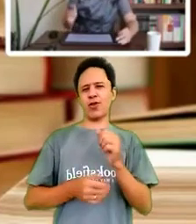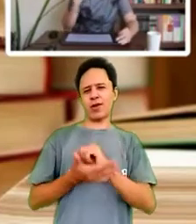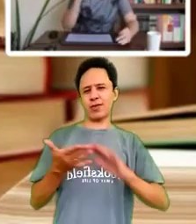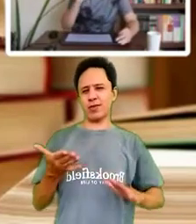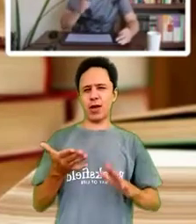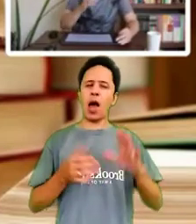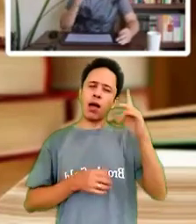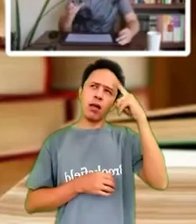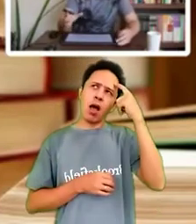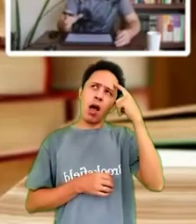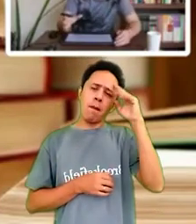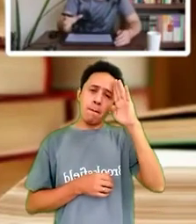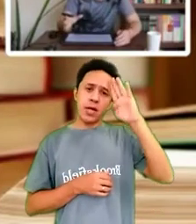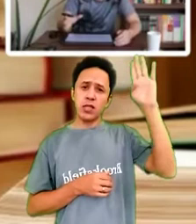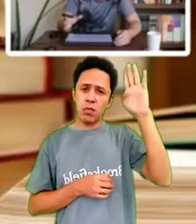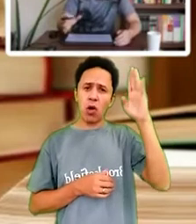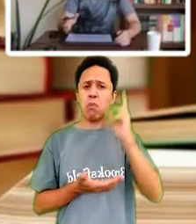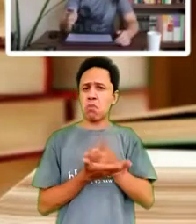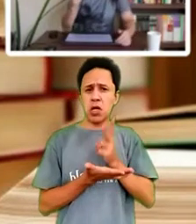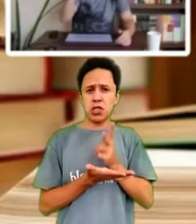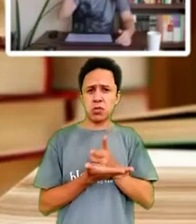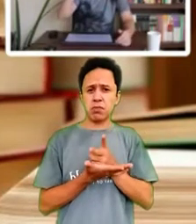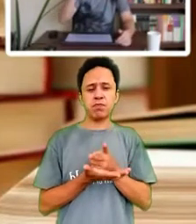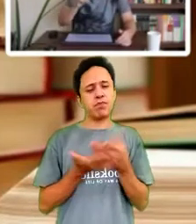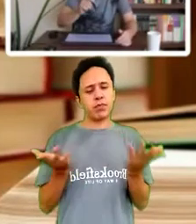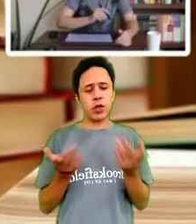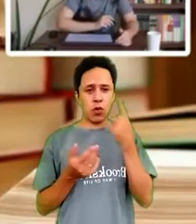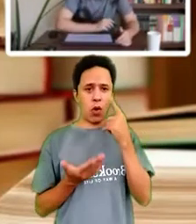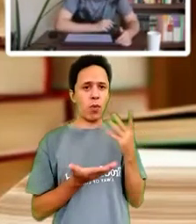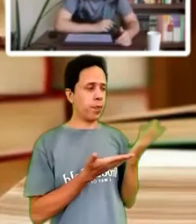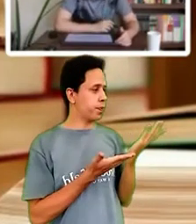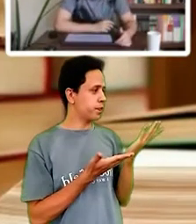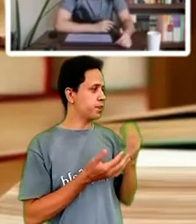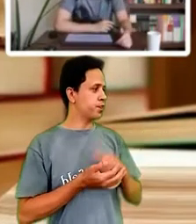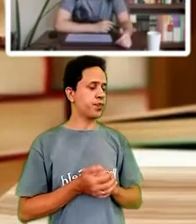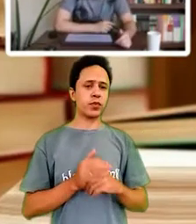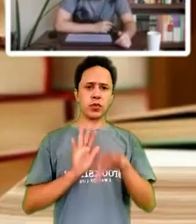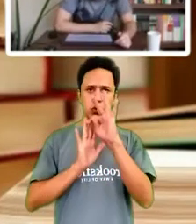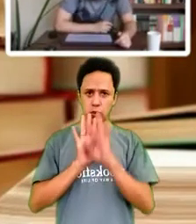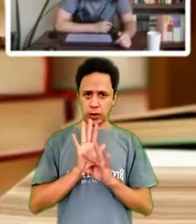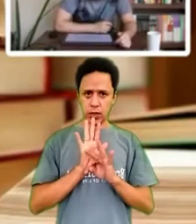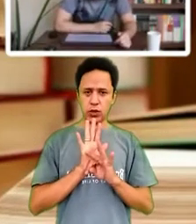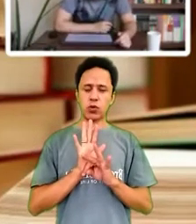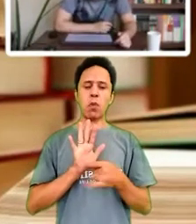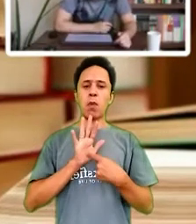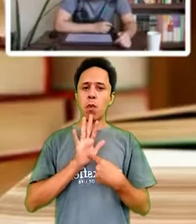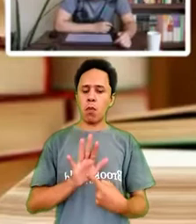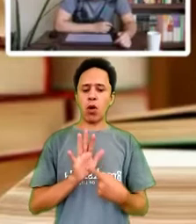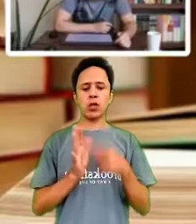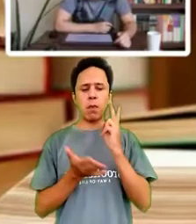exercício, porque a ideia principal de todos eles é a mesma. Então, vamos dar uma olhada aqui, ó. Os textos